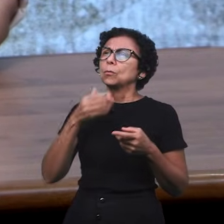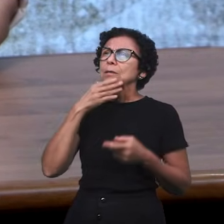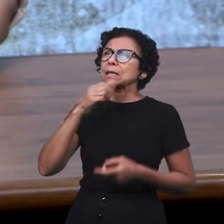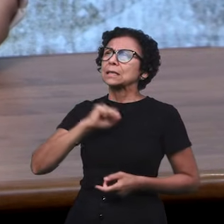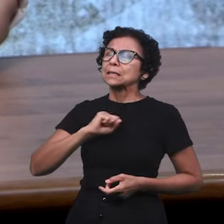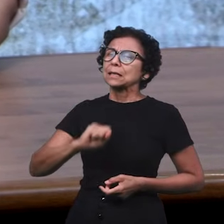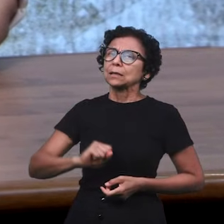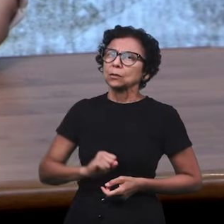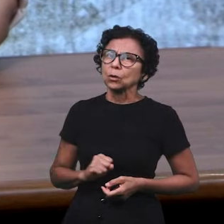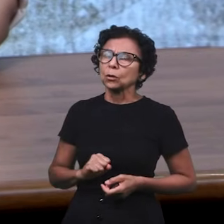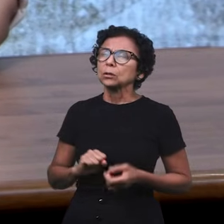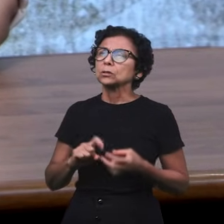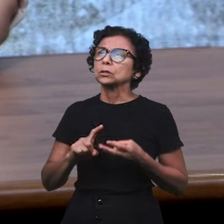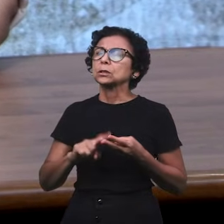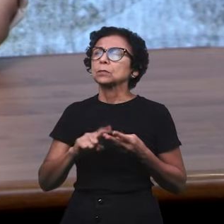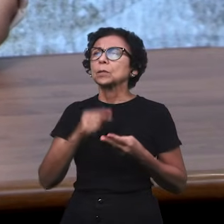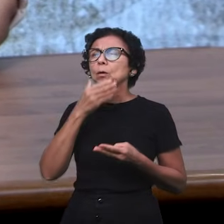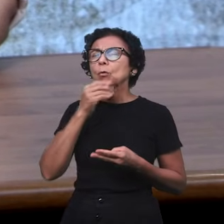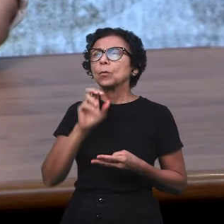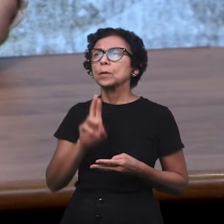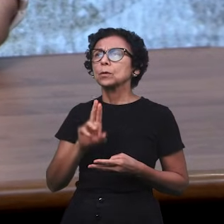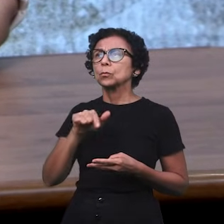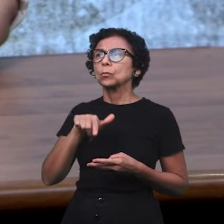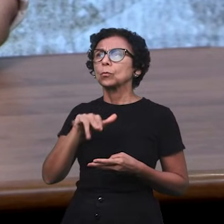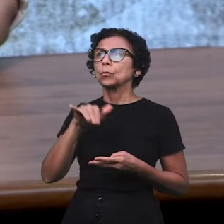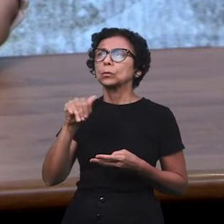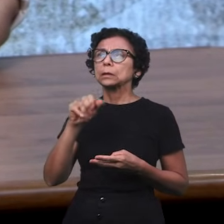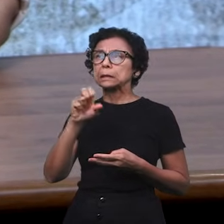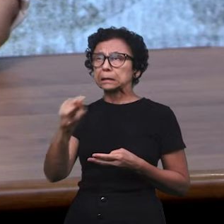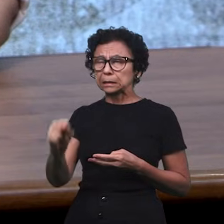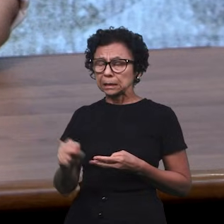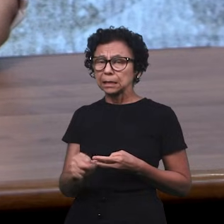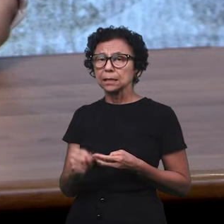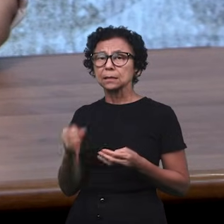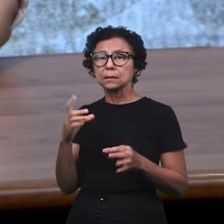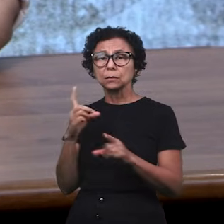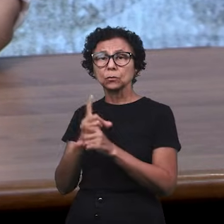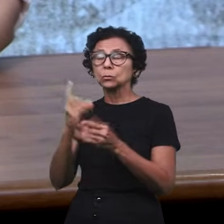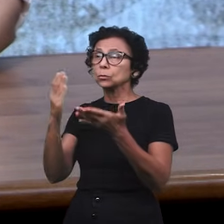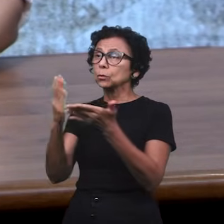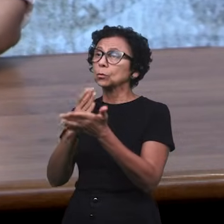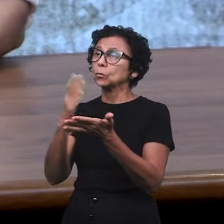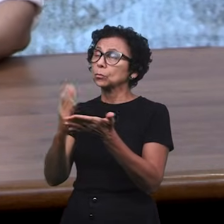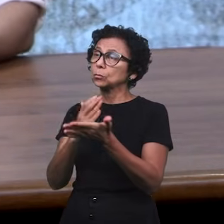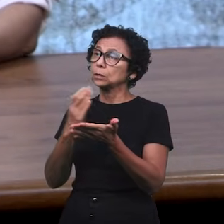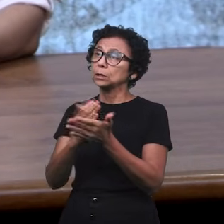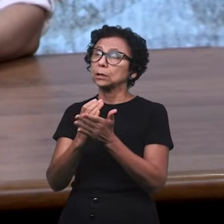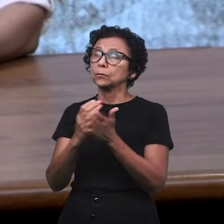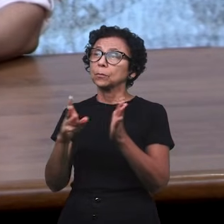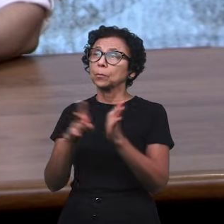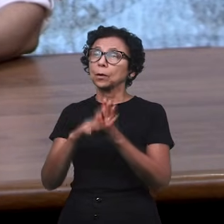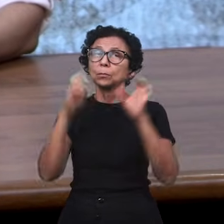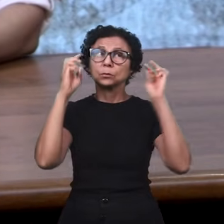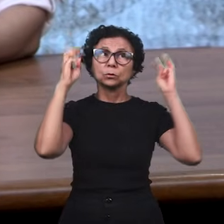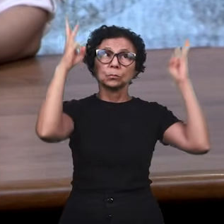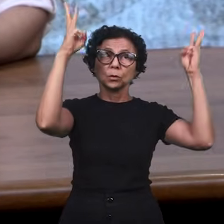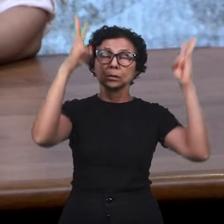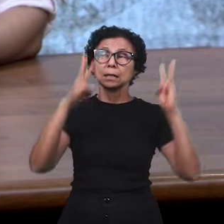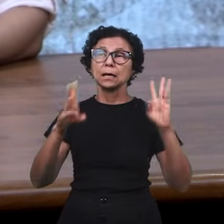nele perante o rei. Sucedeu, pois, que, ouvindo o rei as palavras da